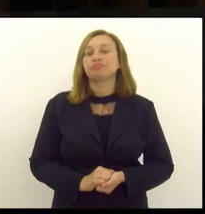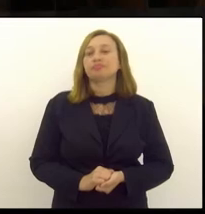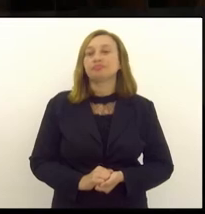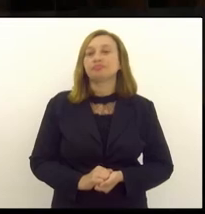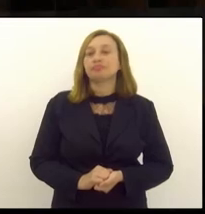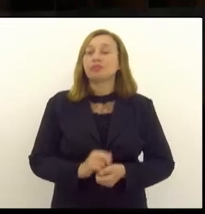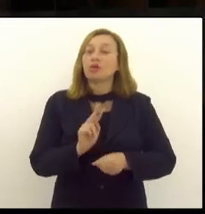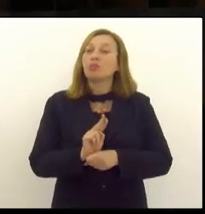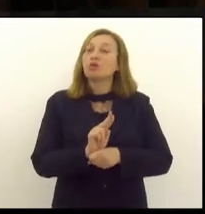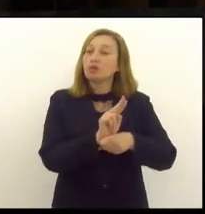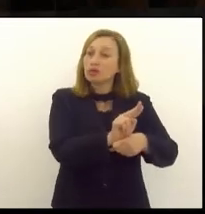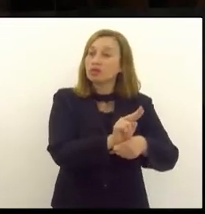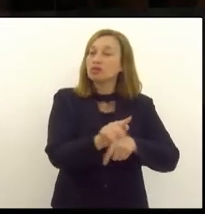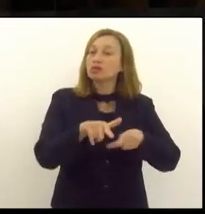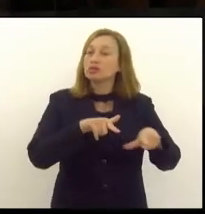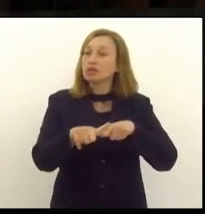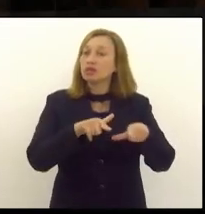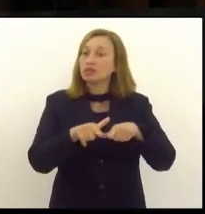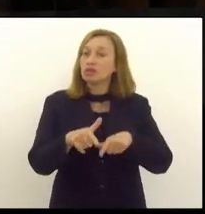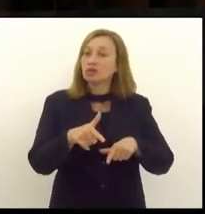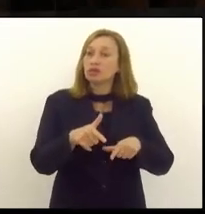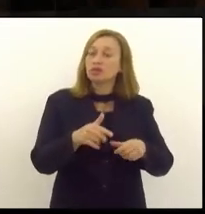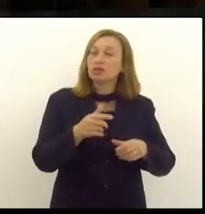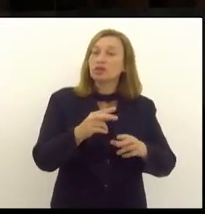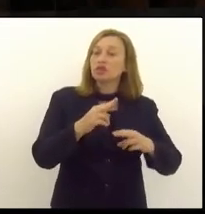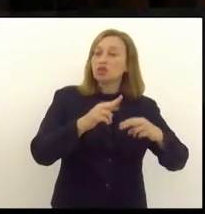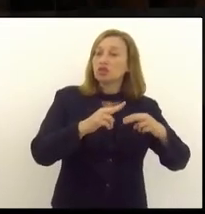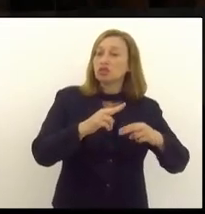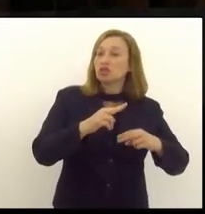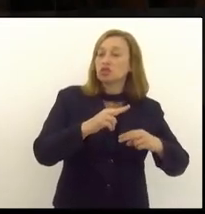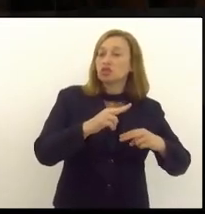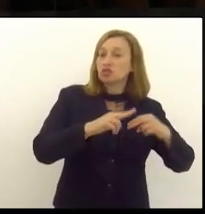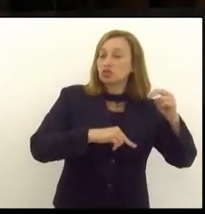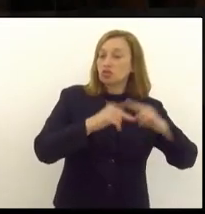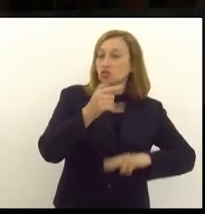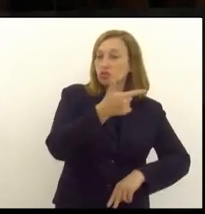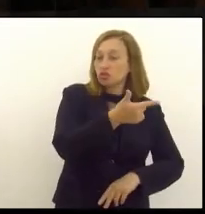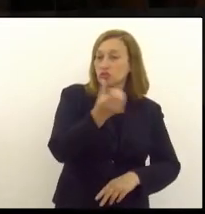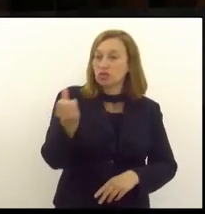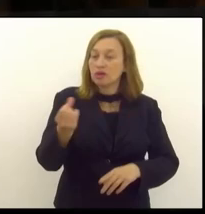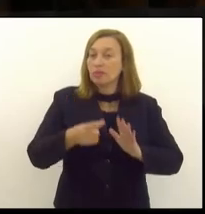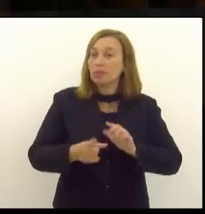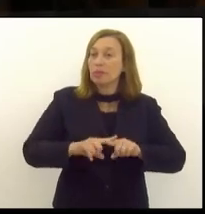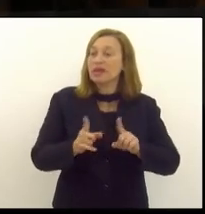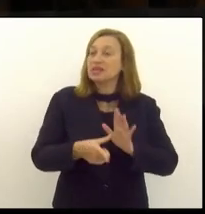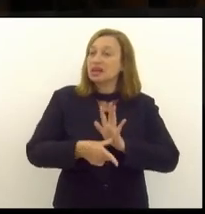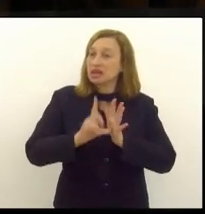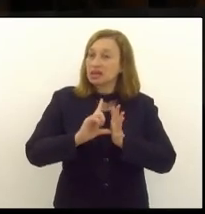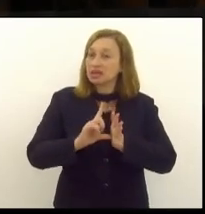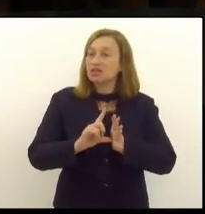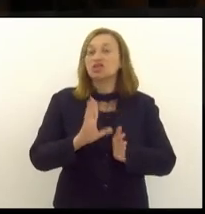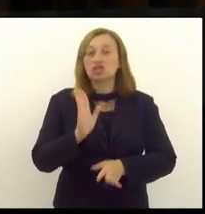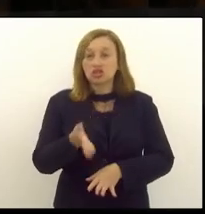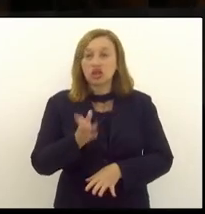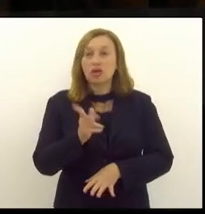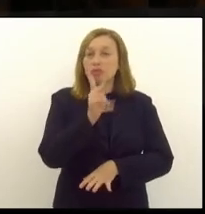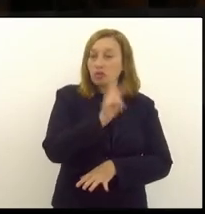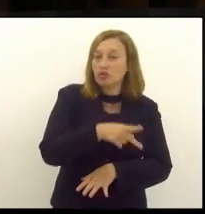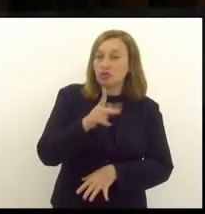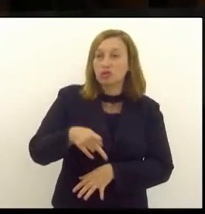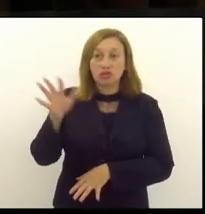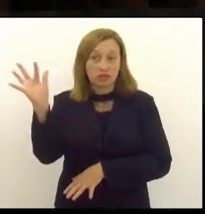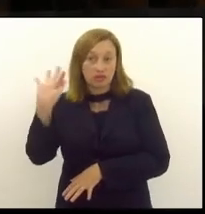Ela é procuradora do trabalho desde junho de 2016, mas antes de ingressar no MPT, acumulou funções como professora